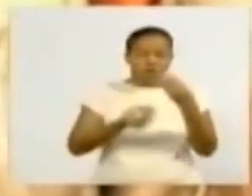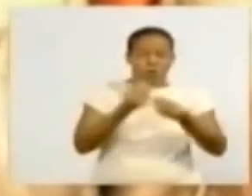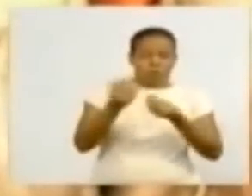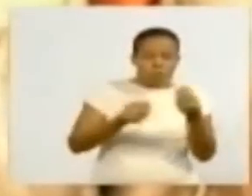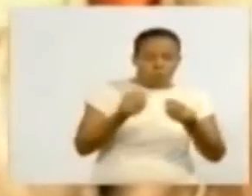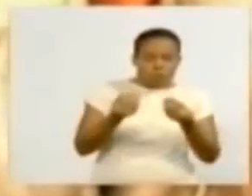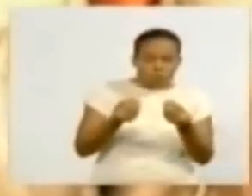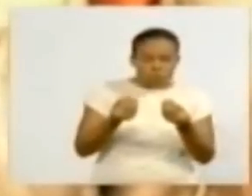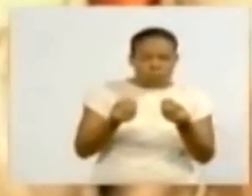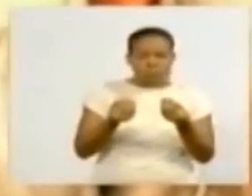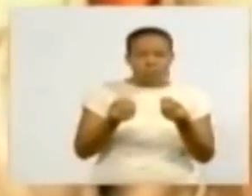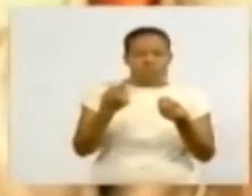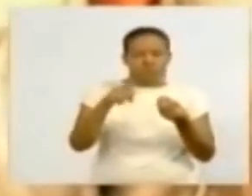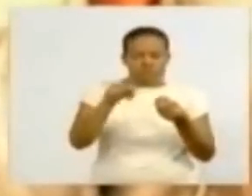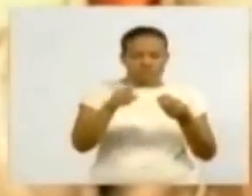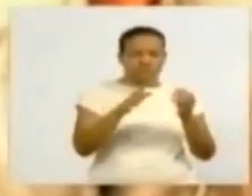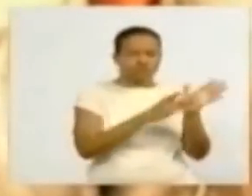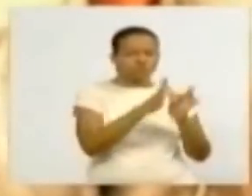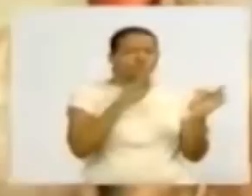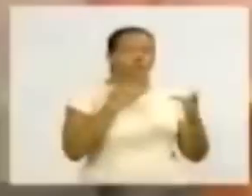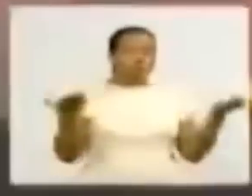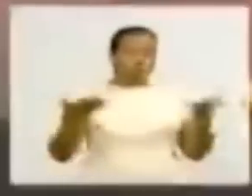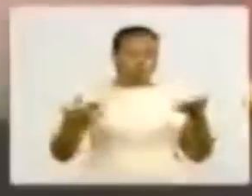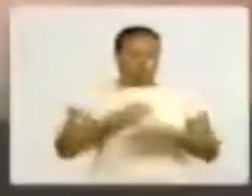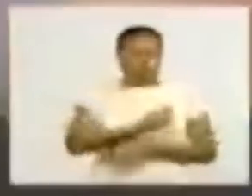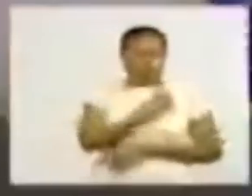Mas hoje eu vivo a festa da misericórdia com tanta emoção.